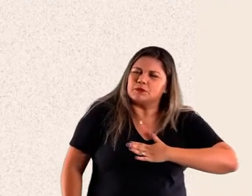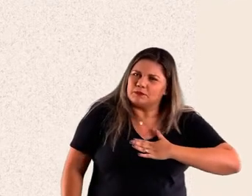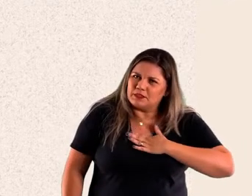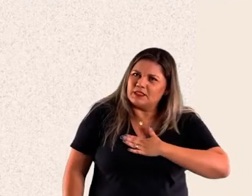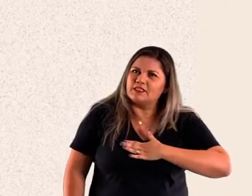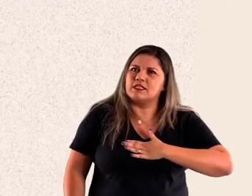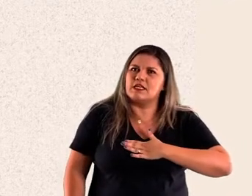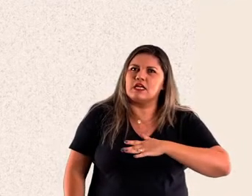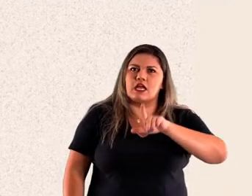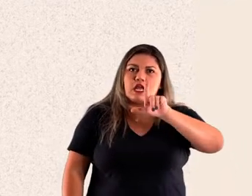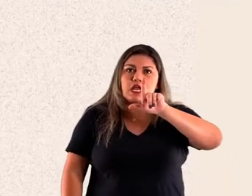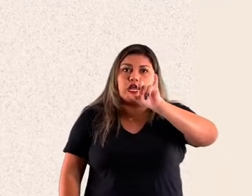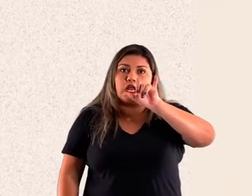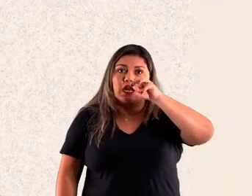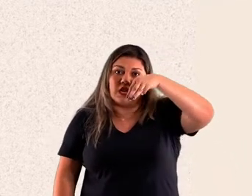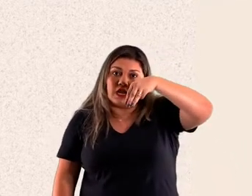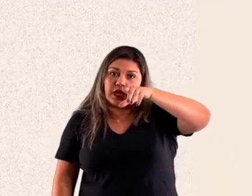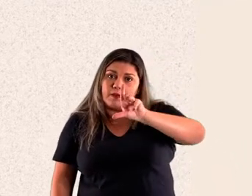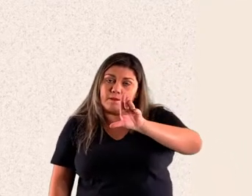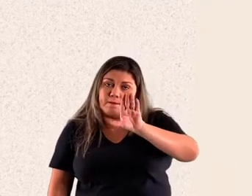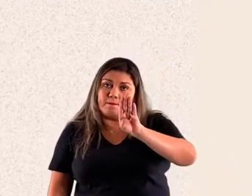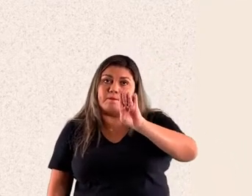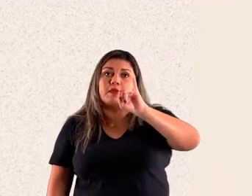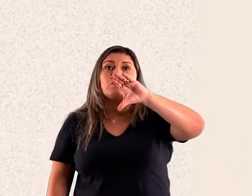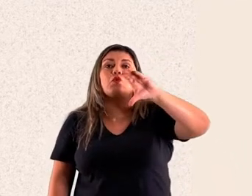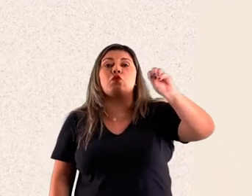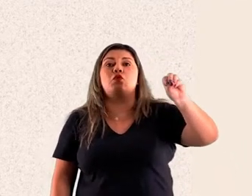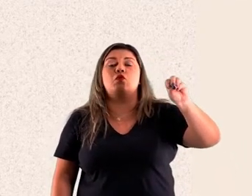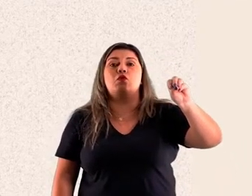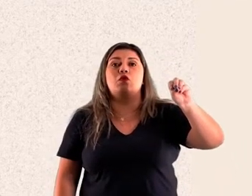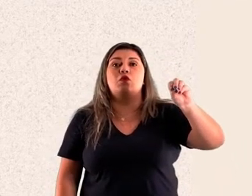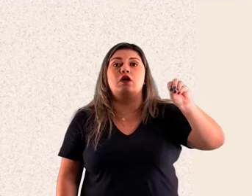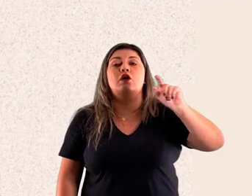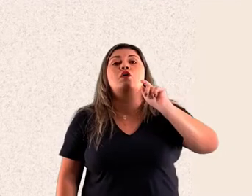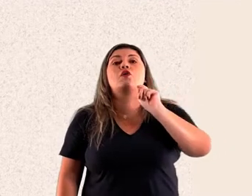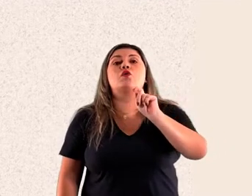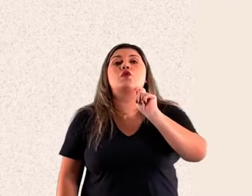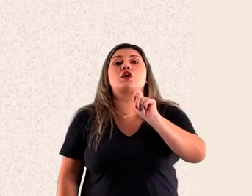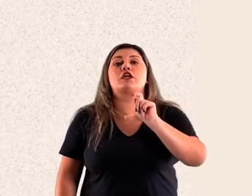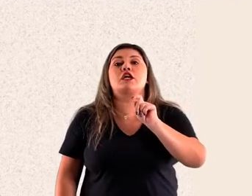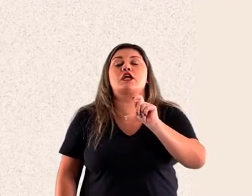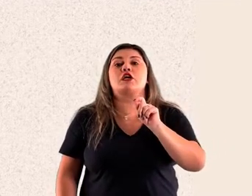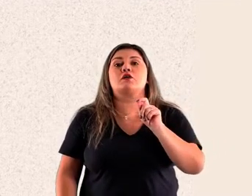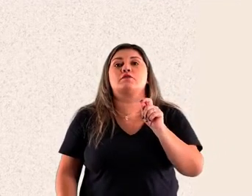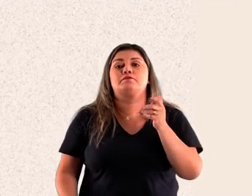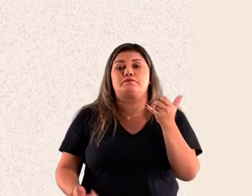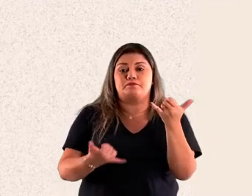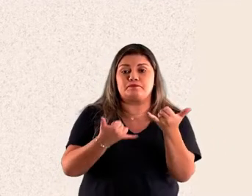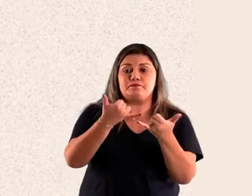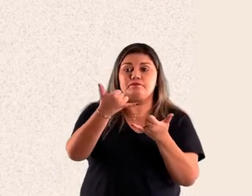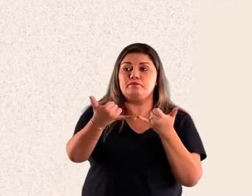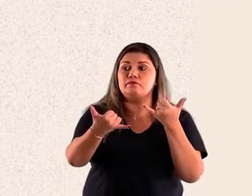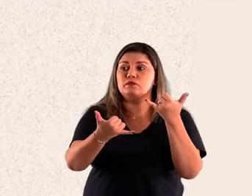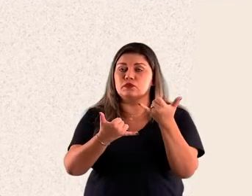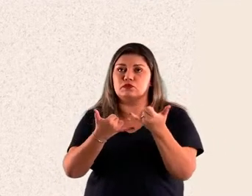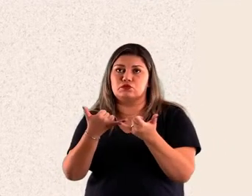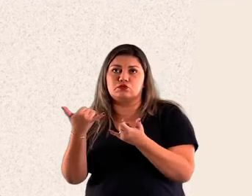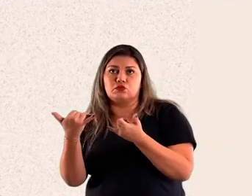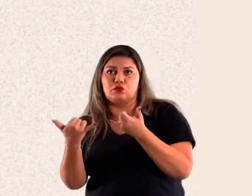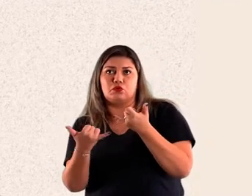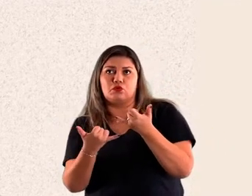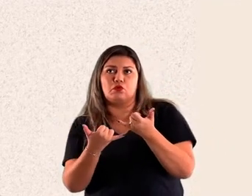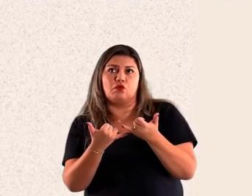mesolímbico de dopamina é aquele jogo do do Dilema do Prisioneiro do